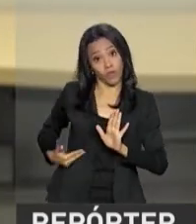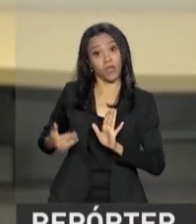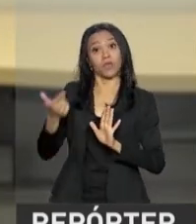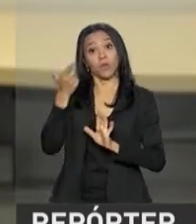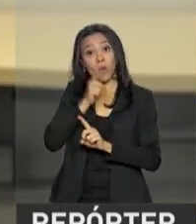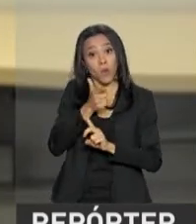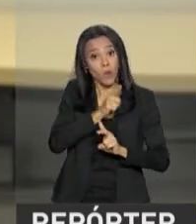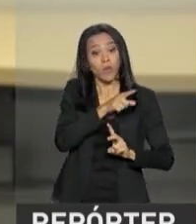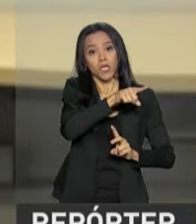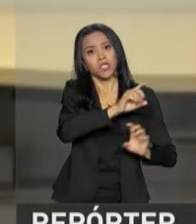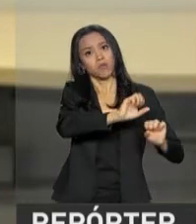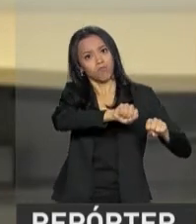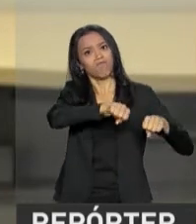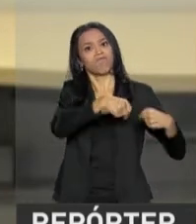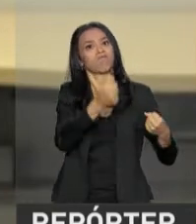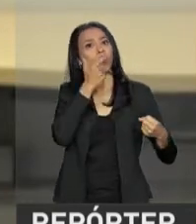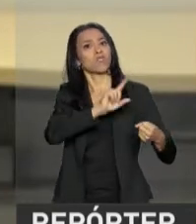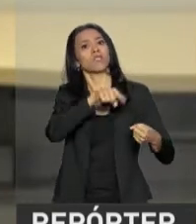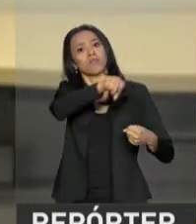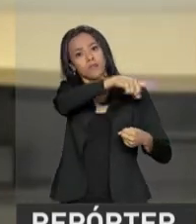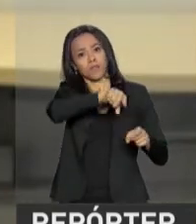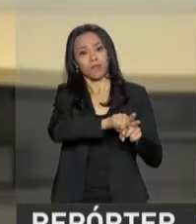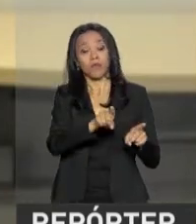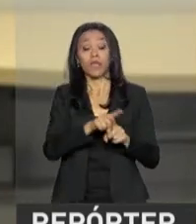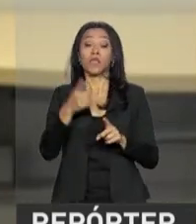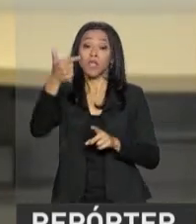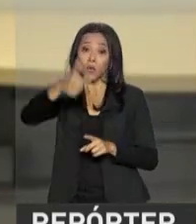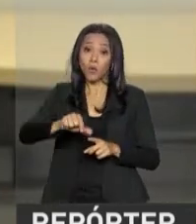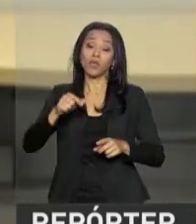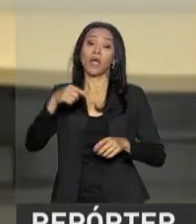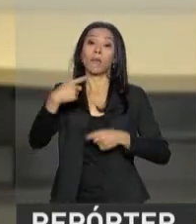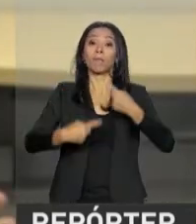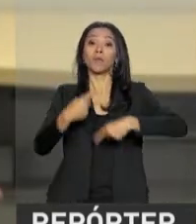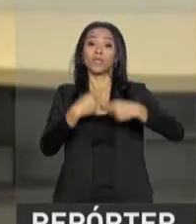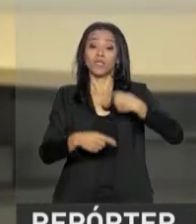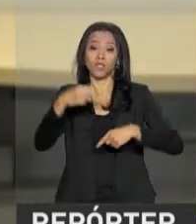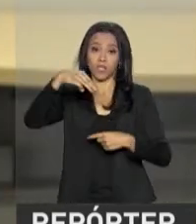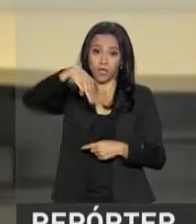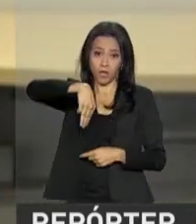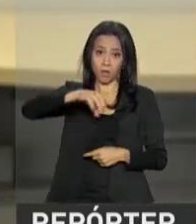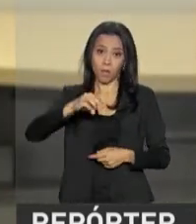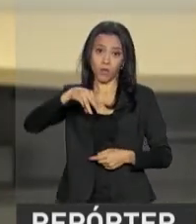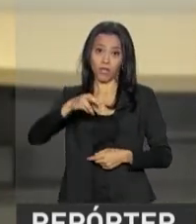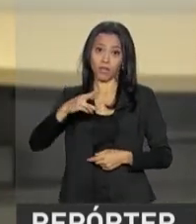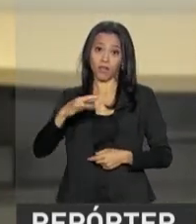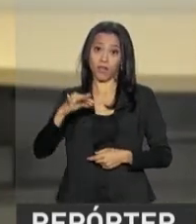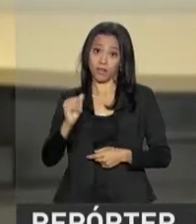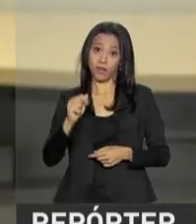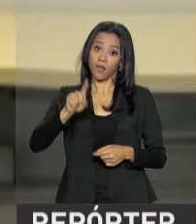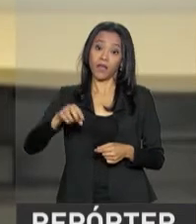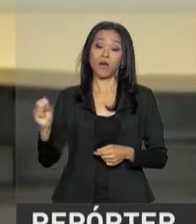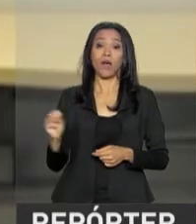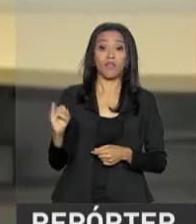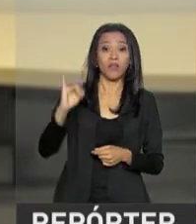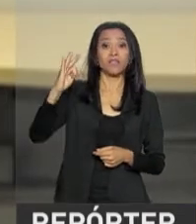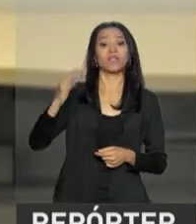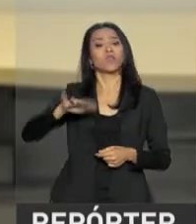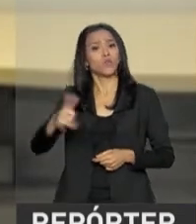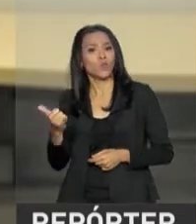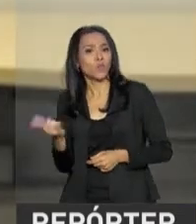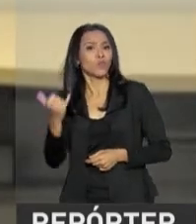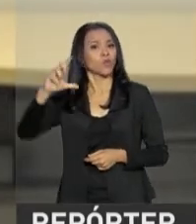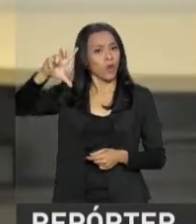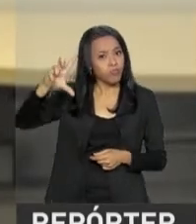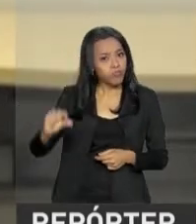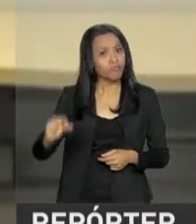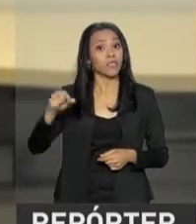também o efeito da política monetária, porque a redução da taxa de juros foi relevante e isso vai, evidentemente, tem